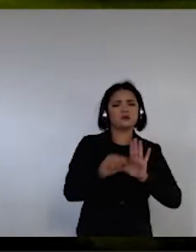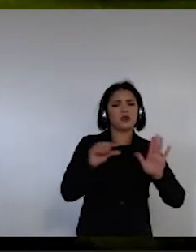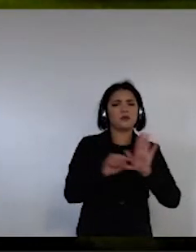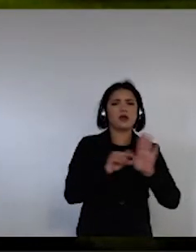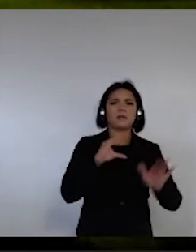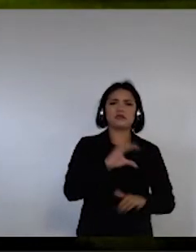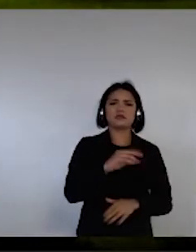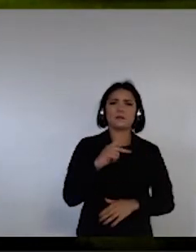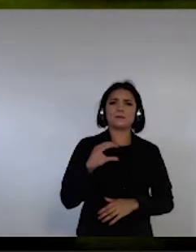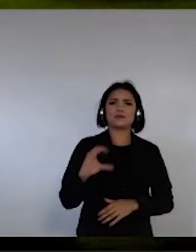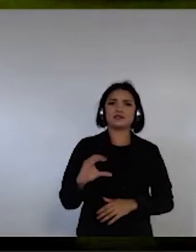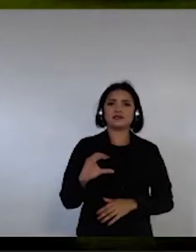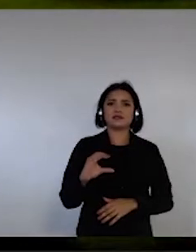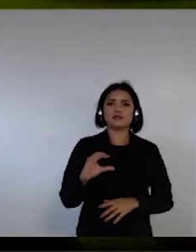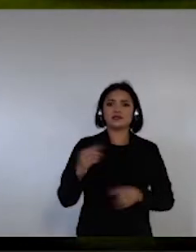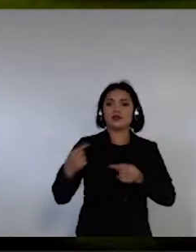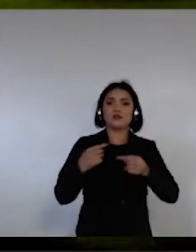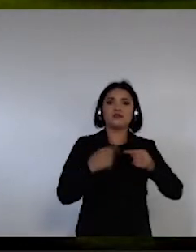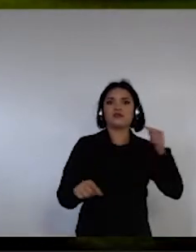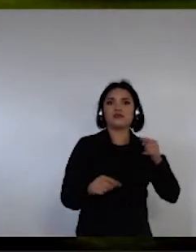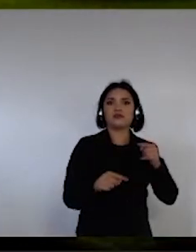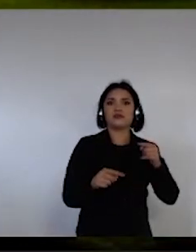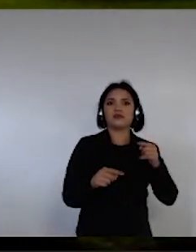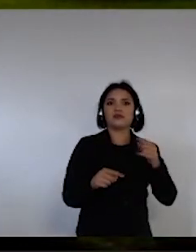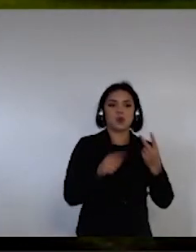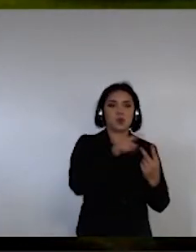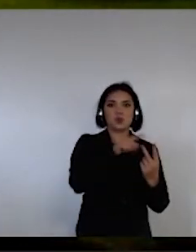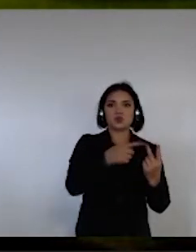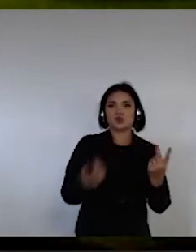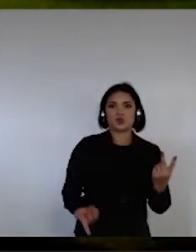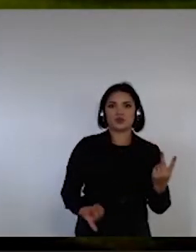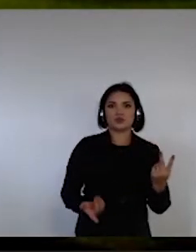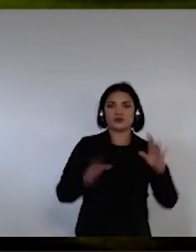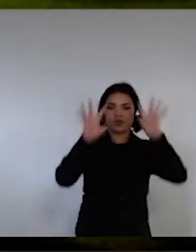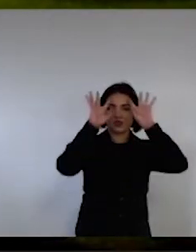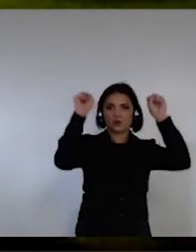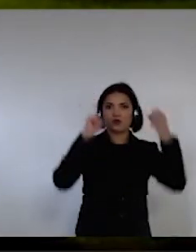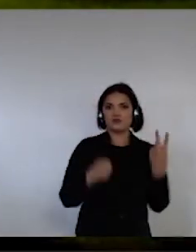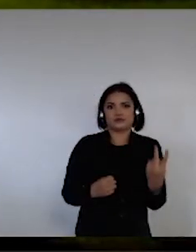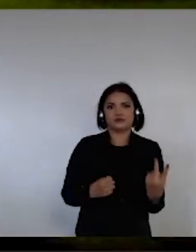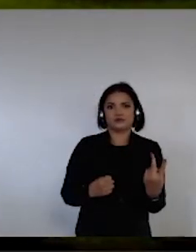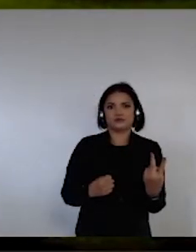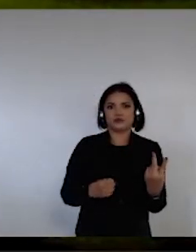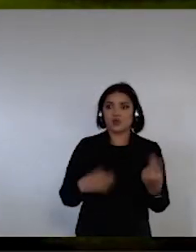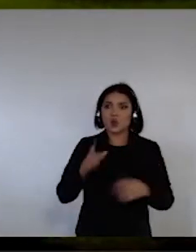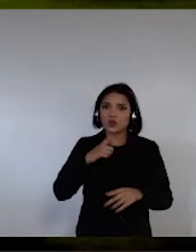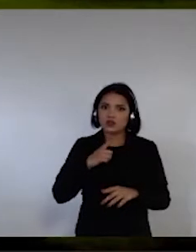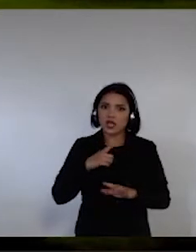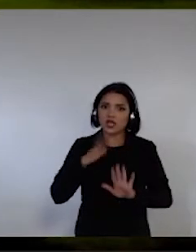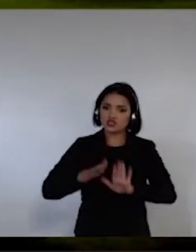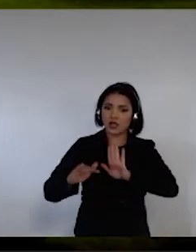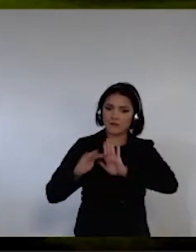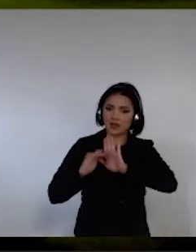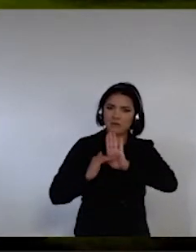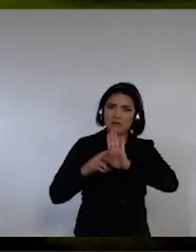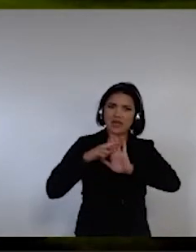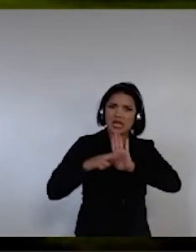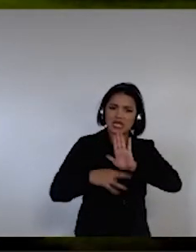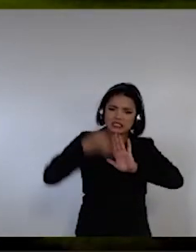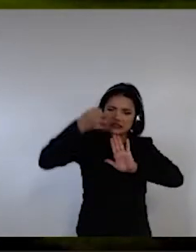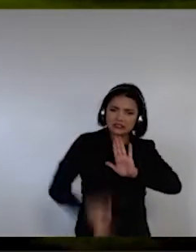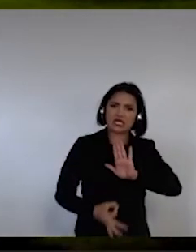imaginei que deve ser o diálogo entre o Conselho Federal da Ordem, os tribunais e, inclusive, o Ministério